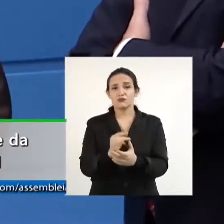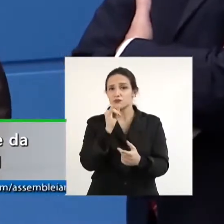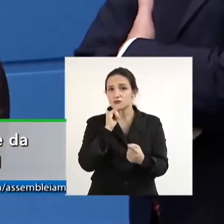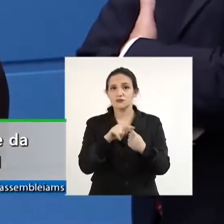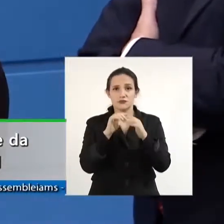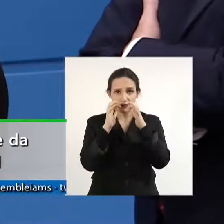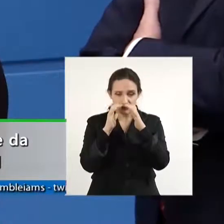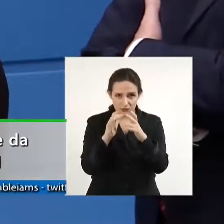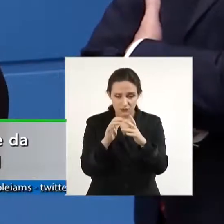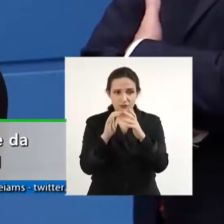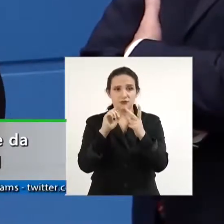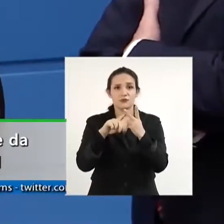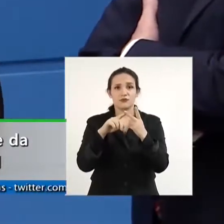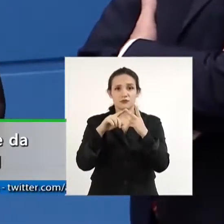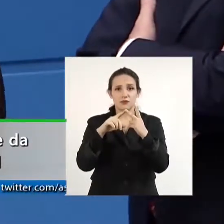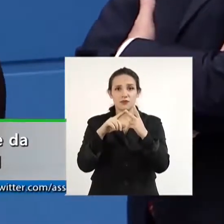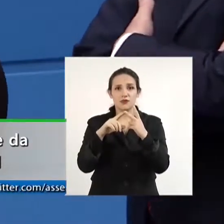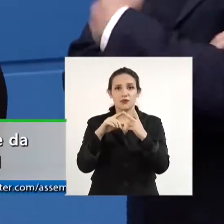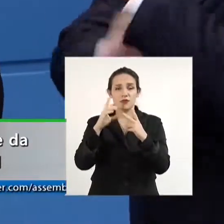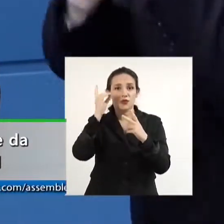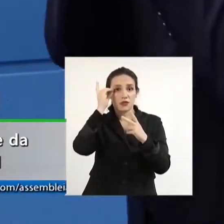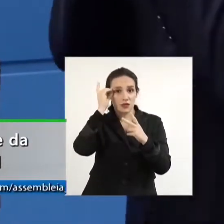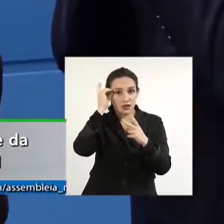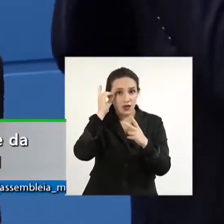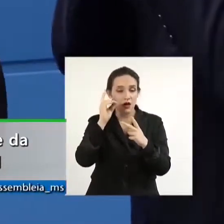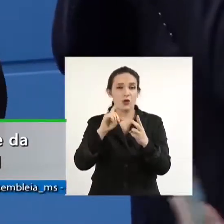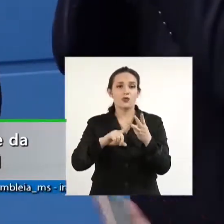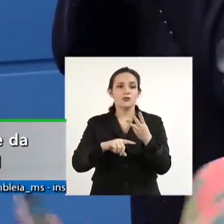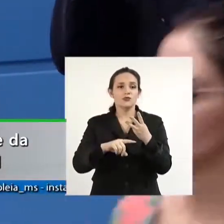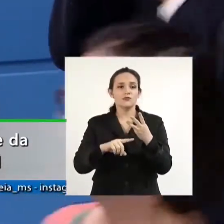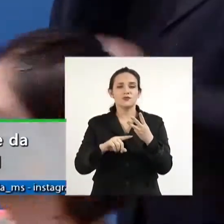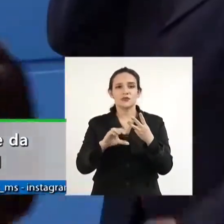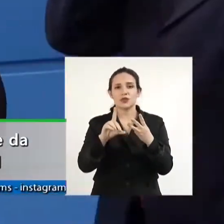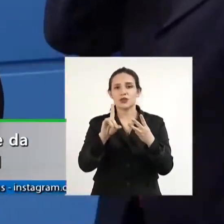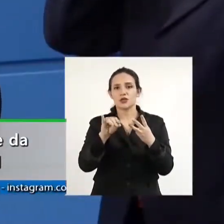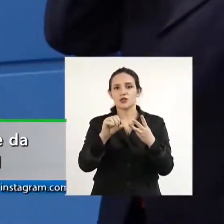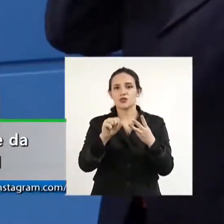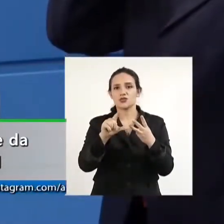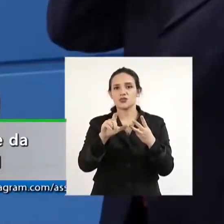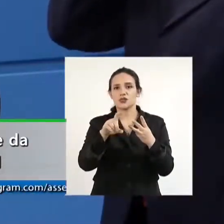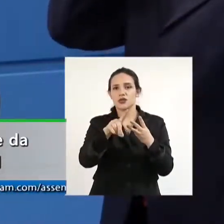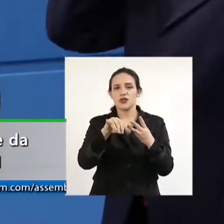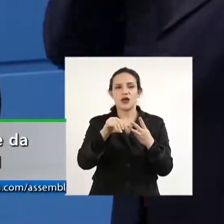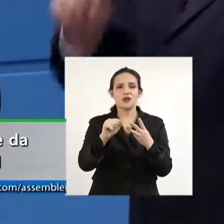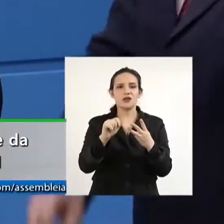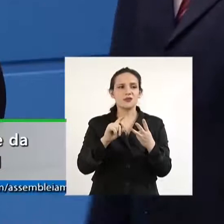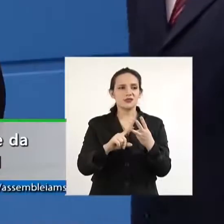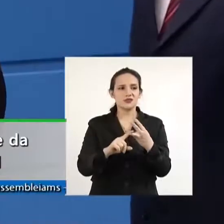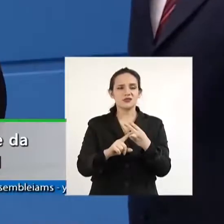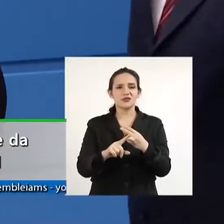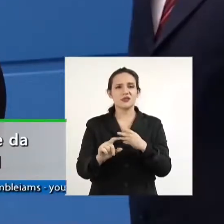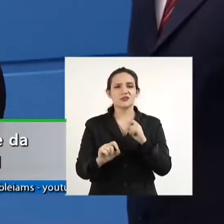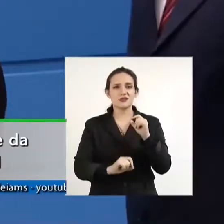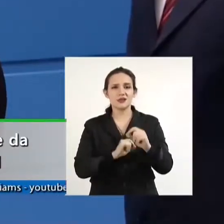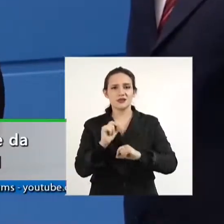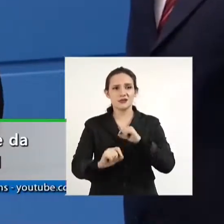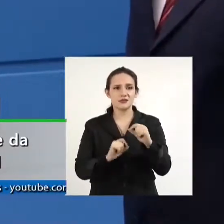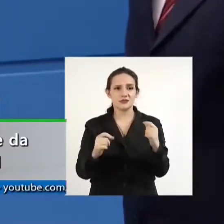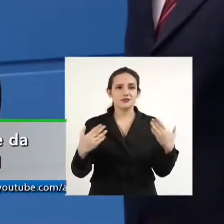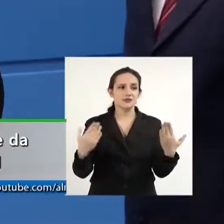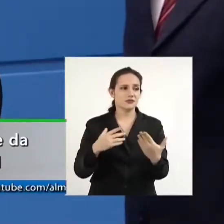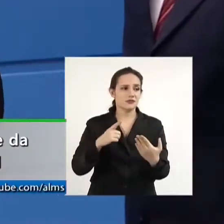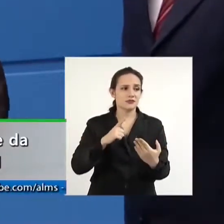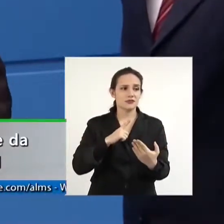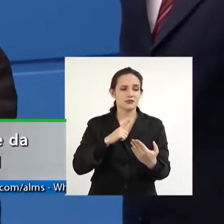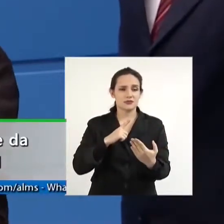dislexia, o autismo, a síndrome de Down, todas essas síndromes que demandam conhecimento e técnica, que essas entidades, ao